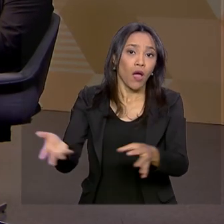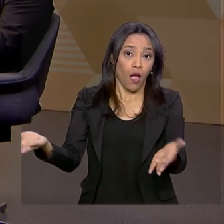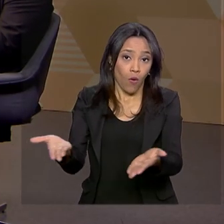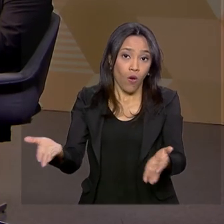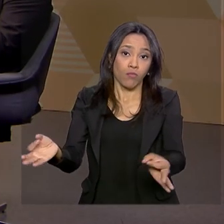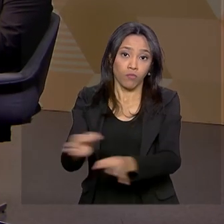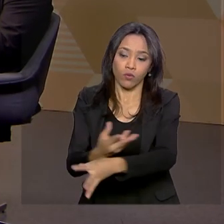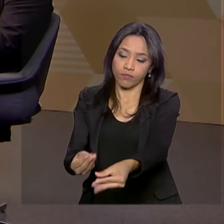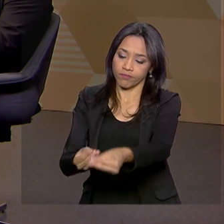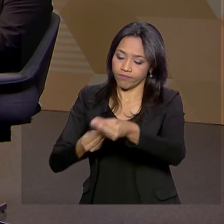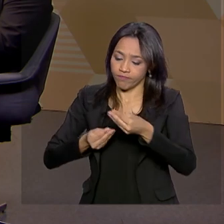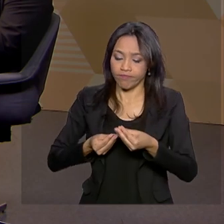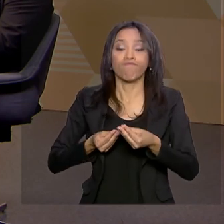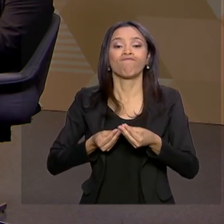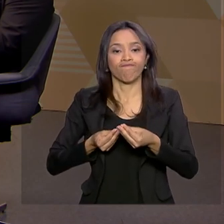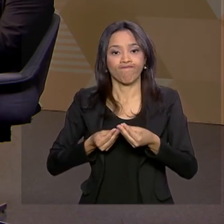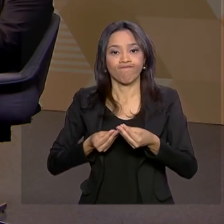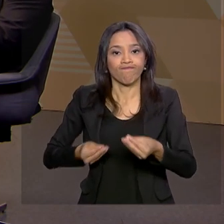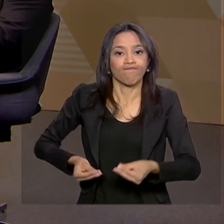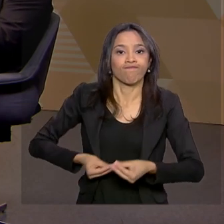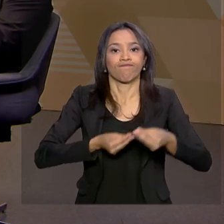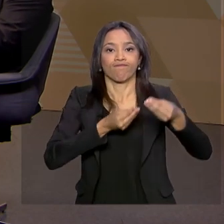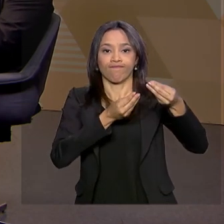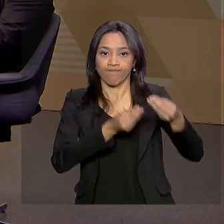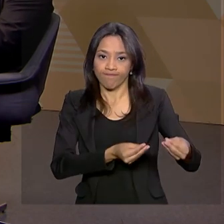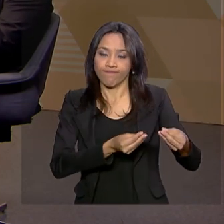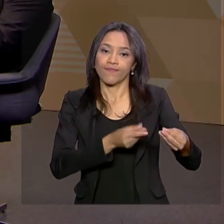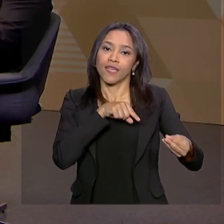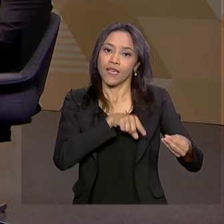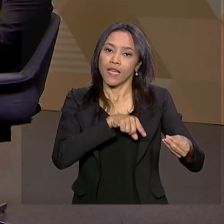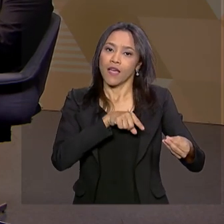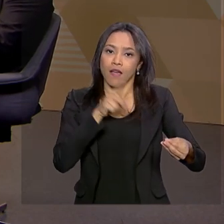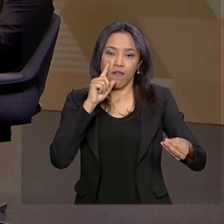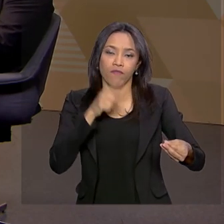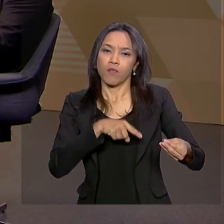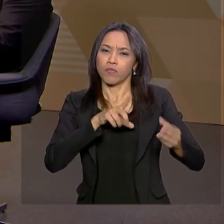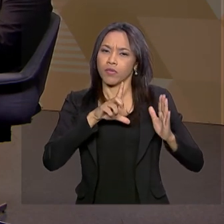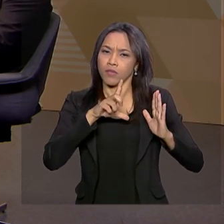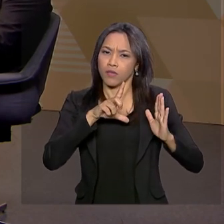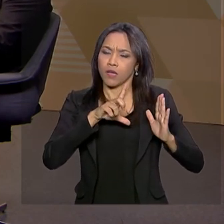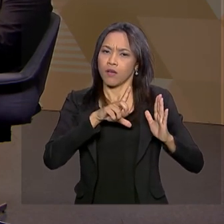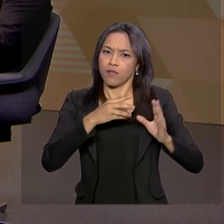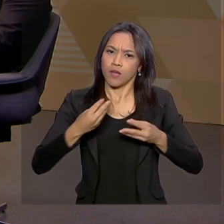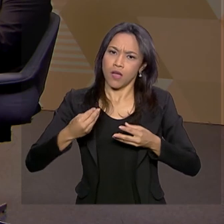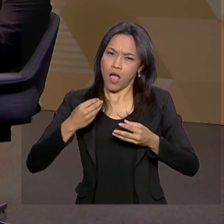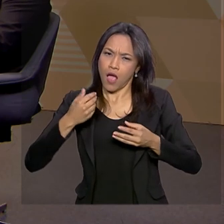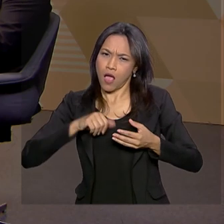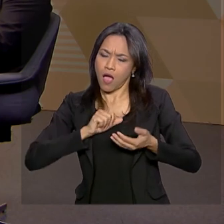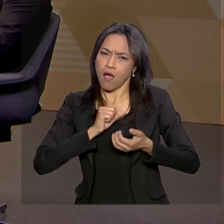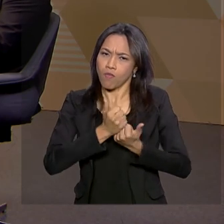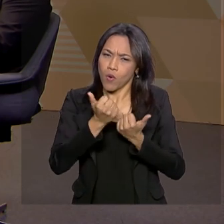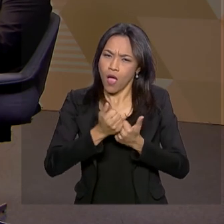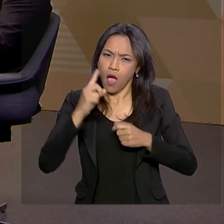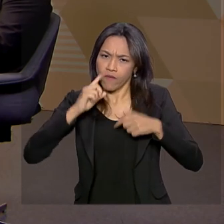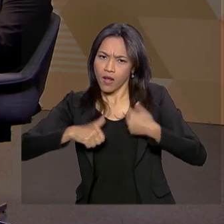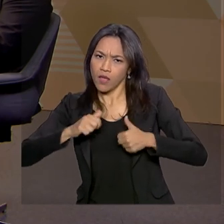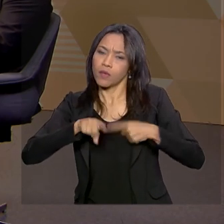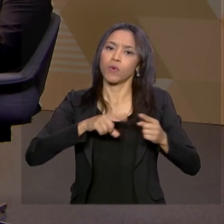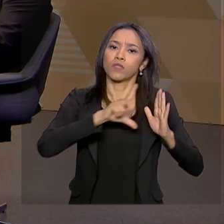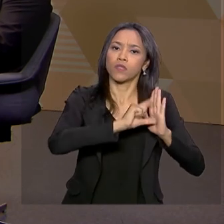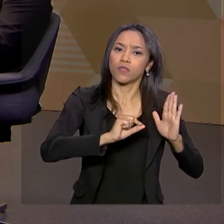agora para a assessoria jurídica, aprovar e depois encaminhar a Casa Civil para o devido encaminhamento